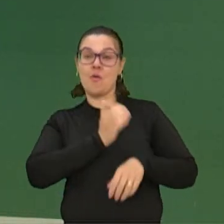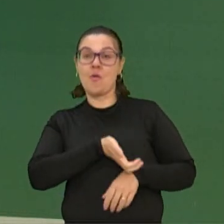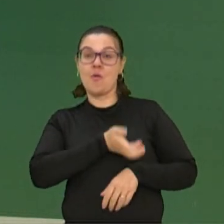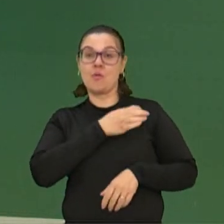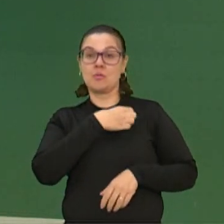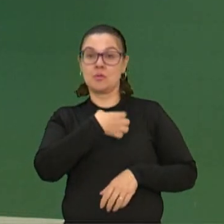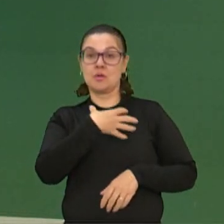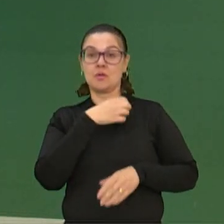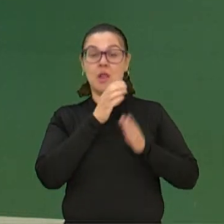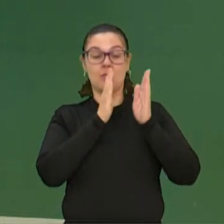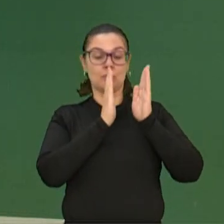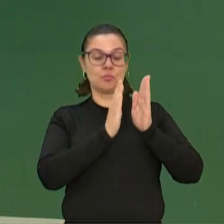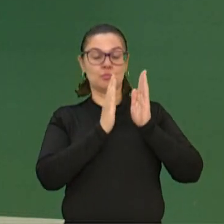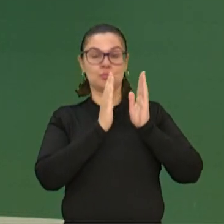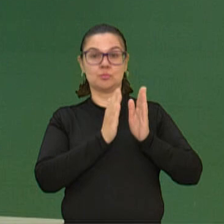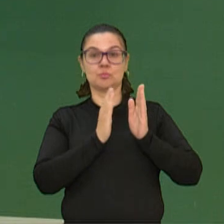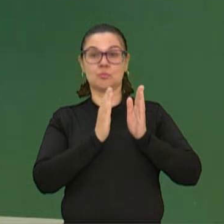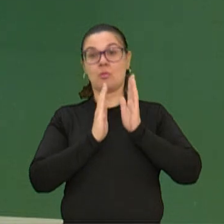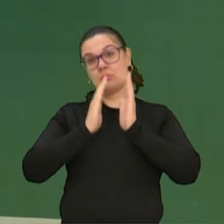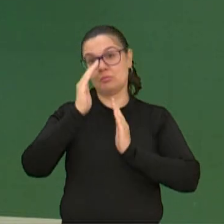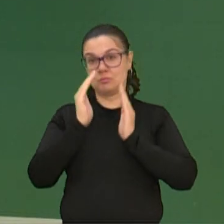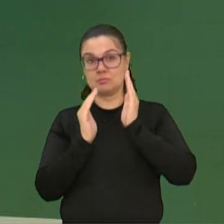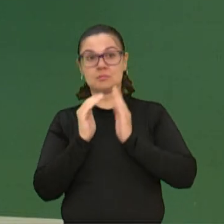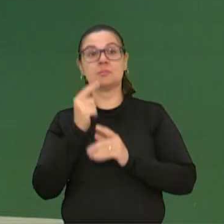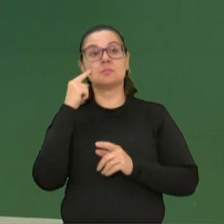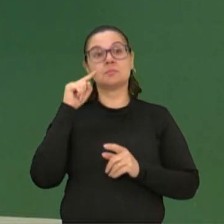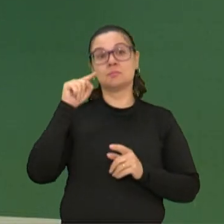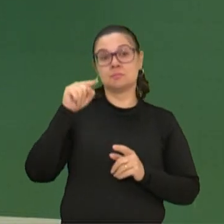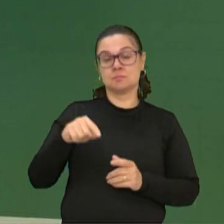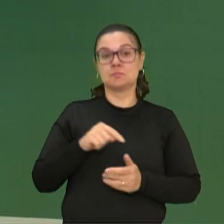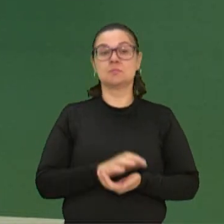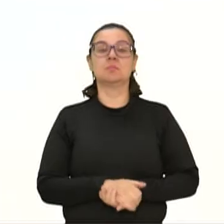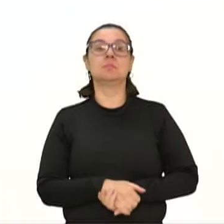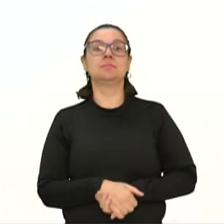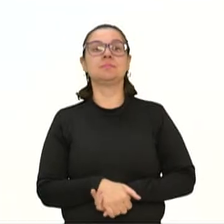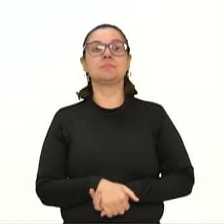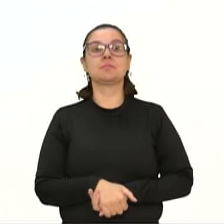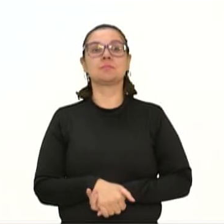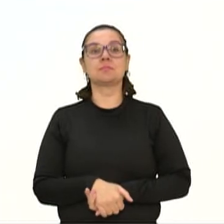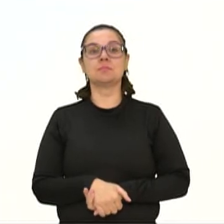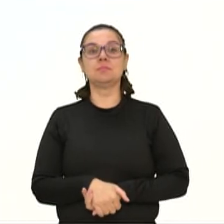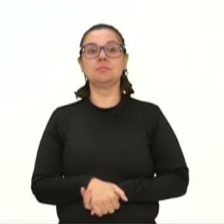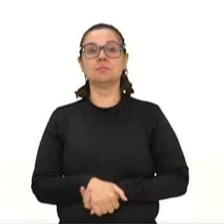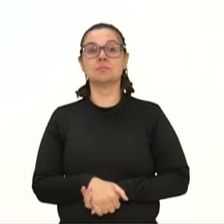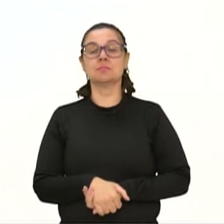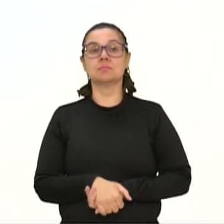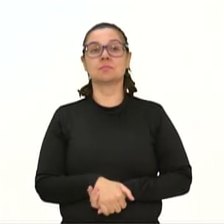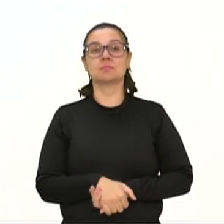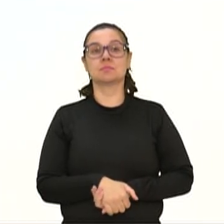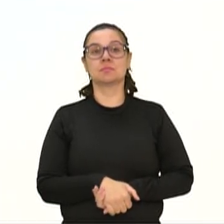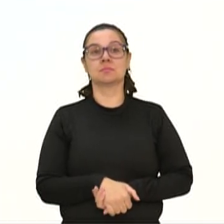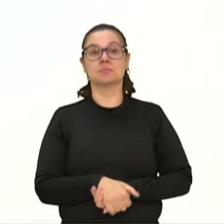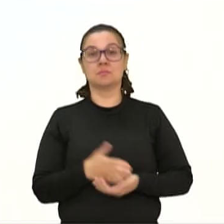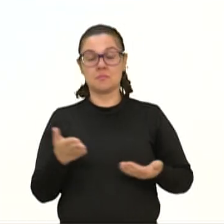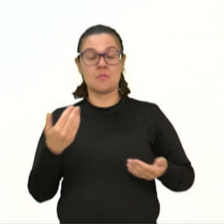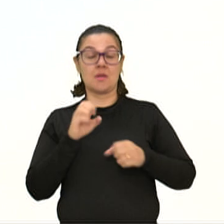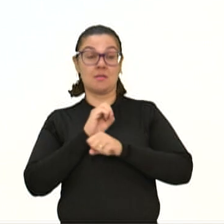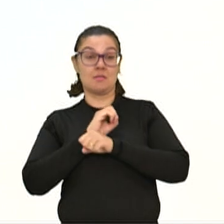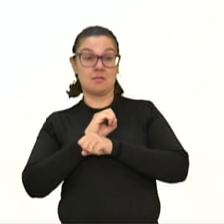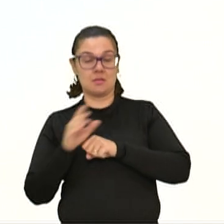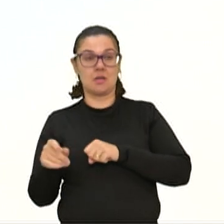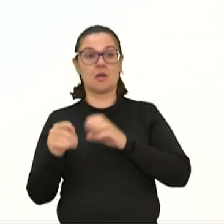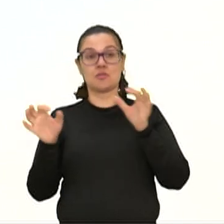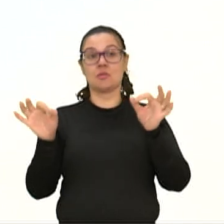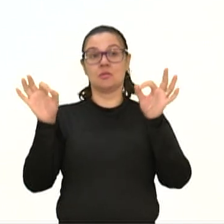não muito regular. Então aqui eu tenho uma imagem, né, de como a gente vê quando sai,